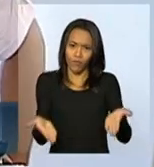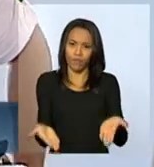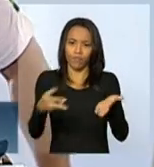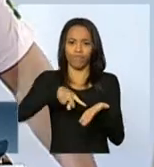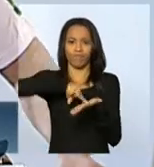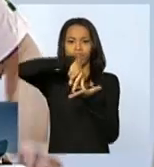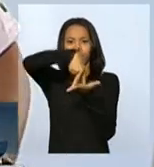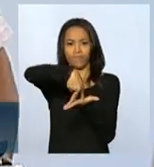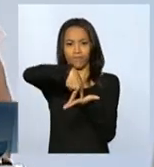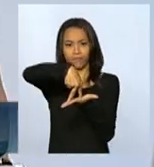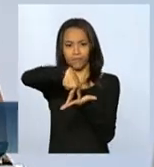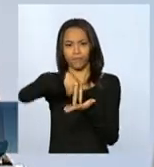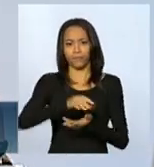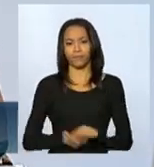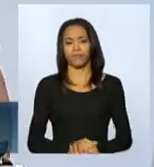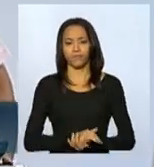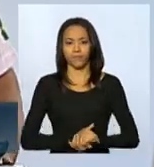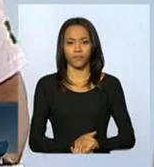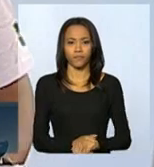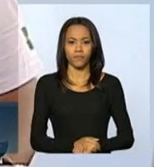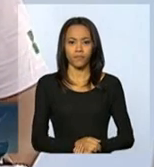pé.